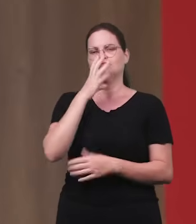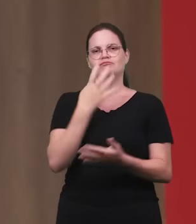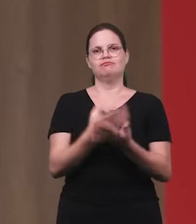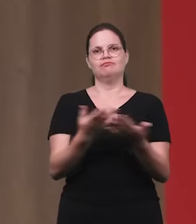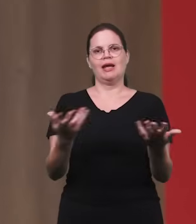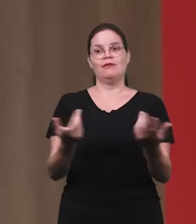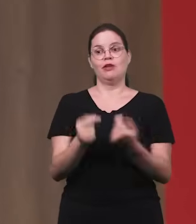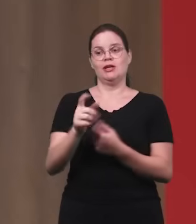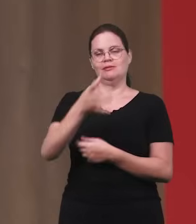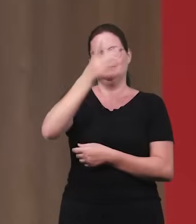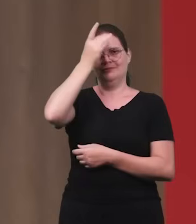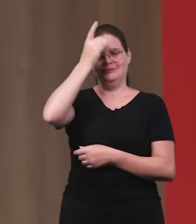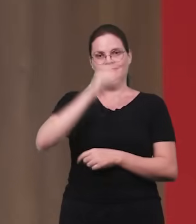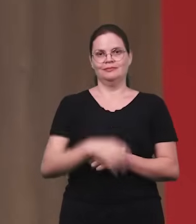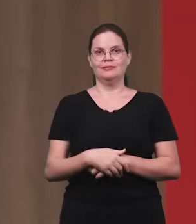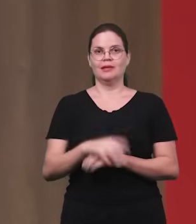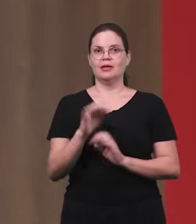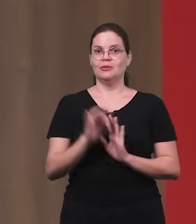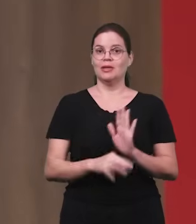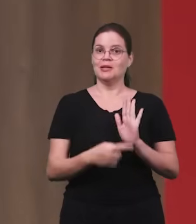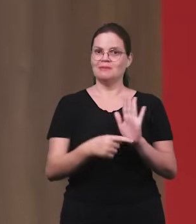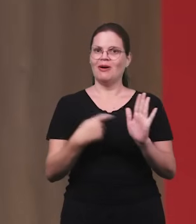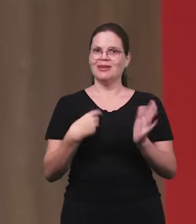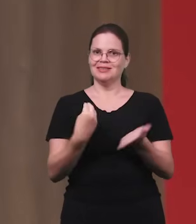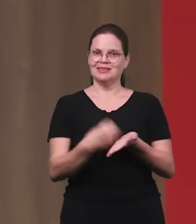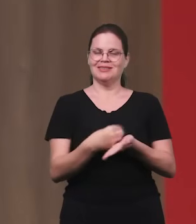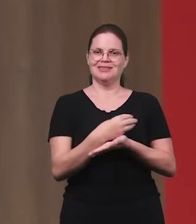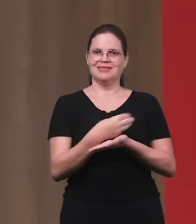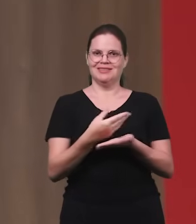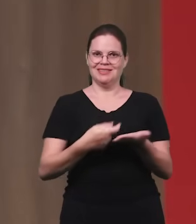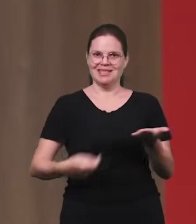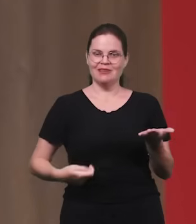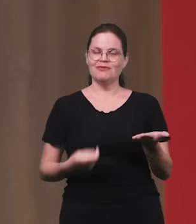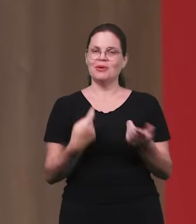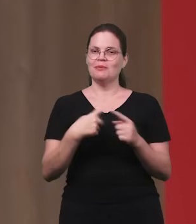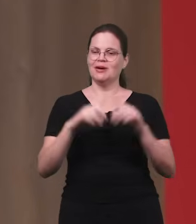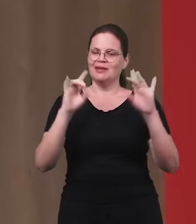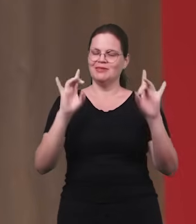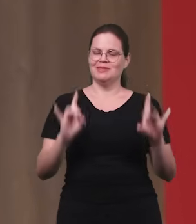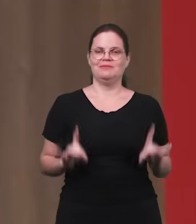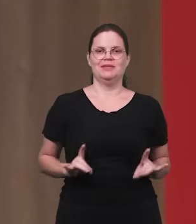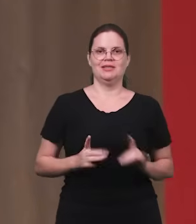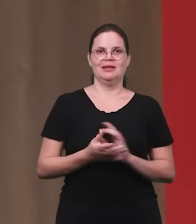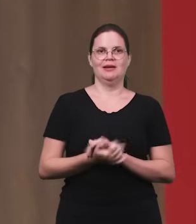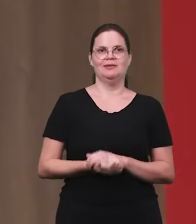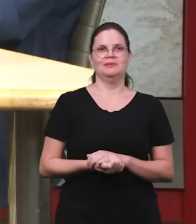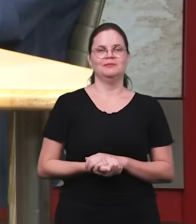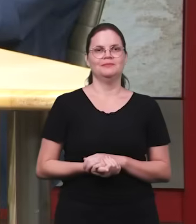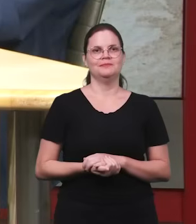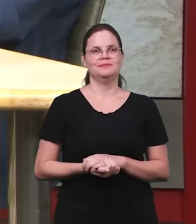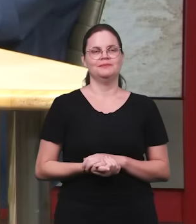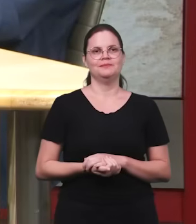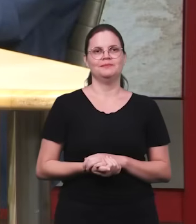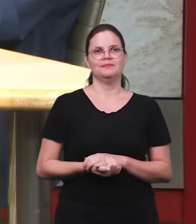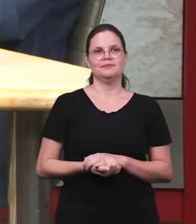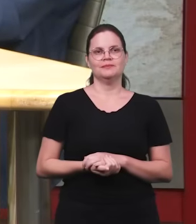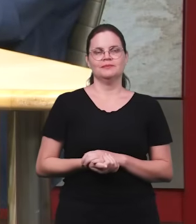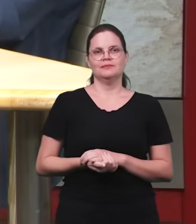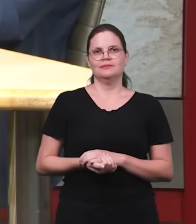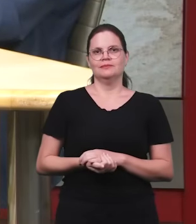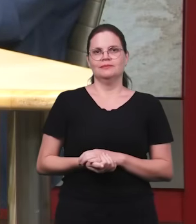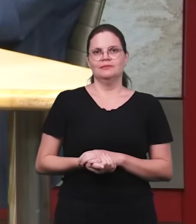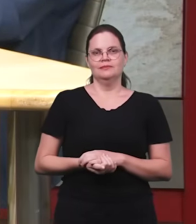fica gravado, tanto é que a palavra registra esse momento. Deve ter sido um momento extraordinário, muito especial, que está registrado no Salmo,